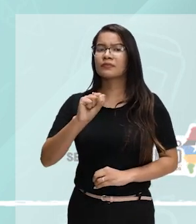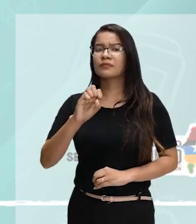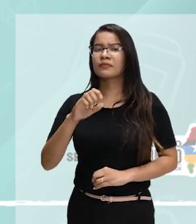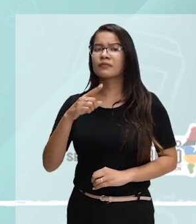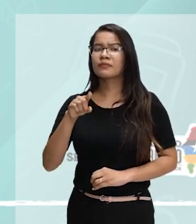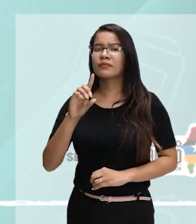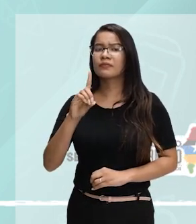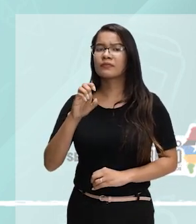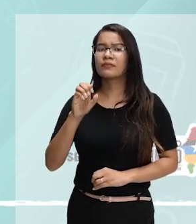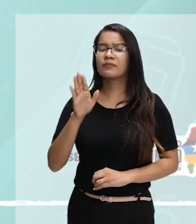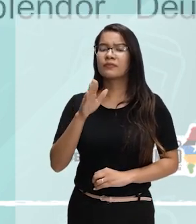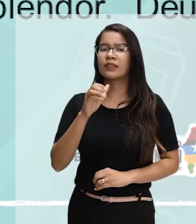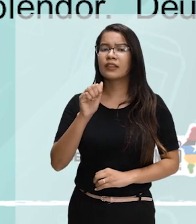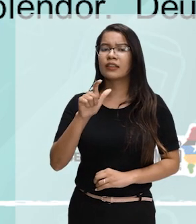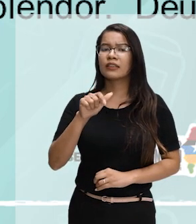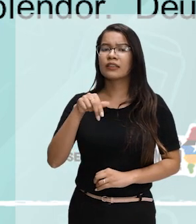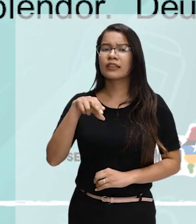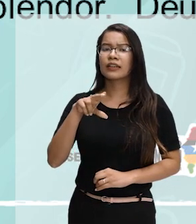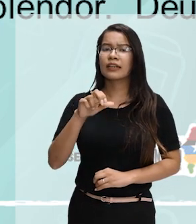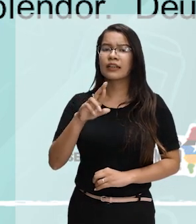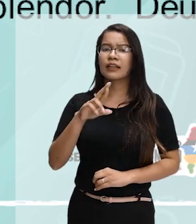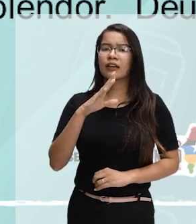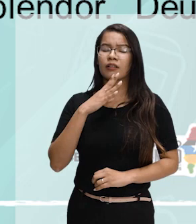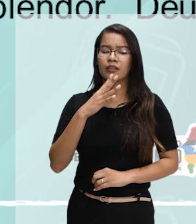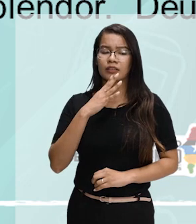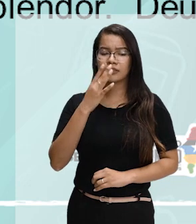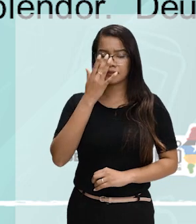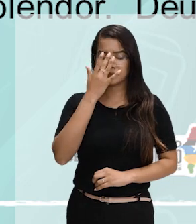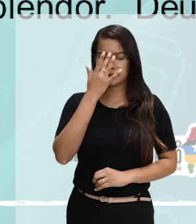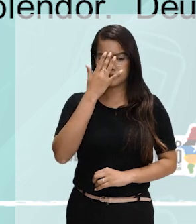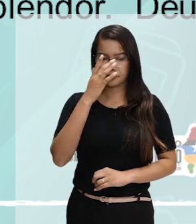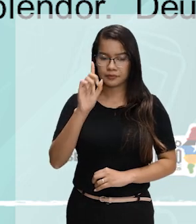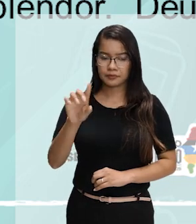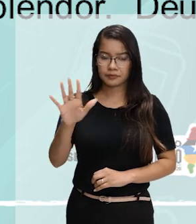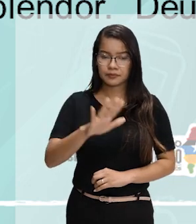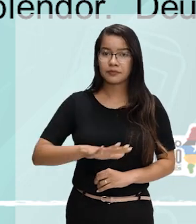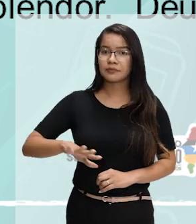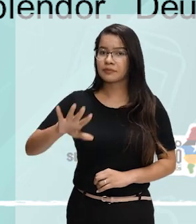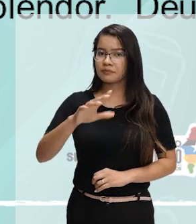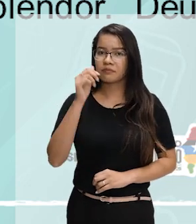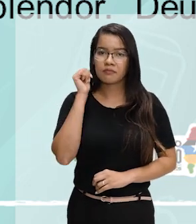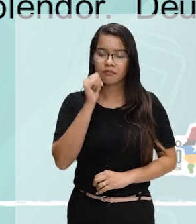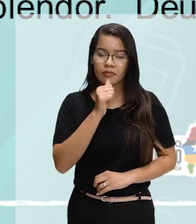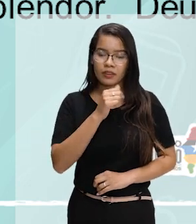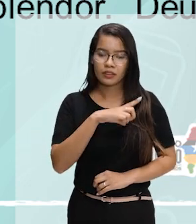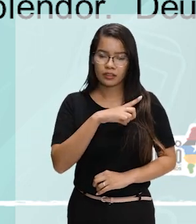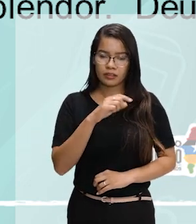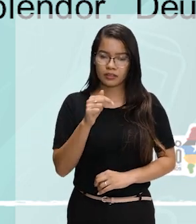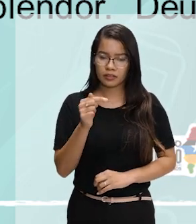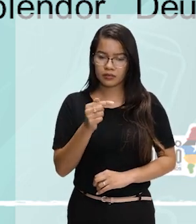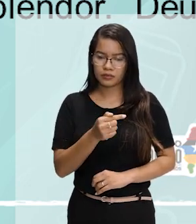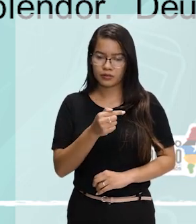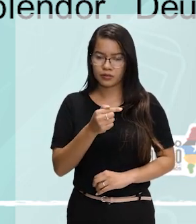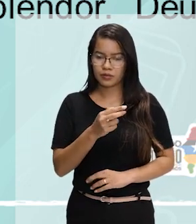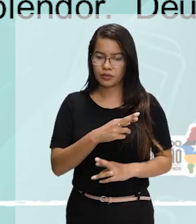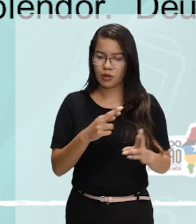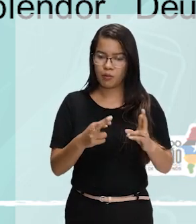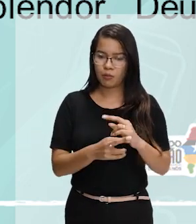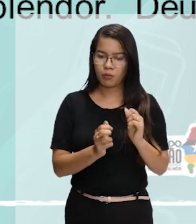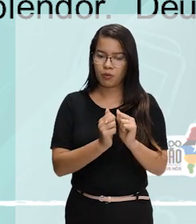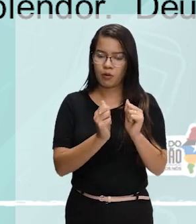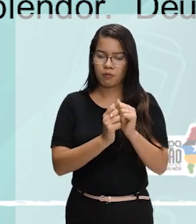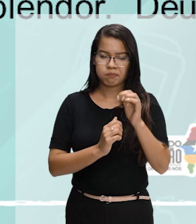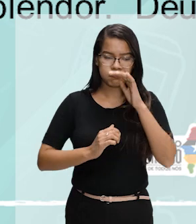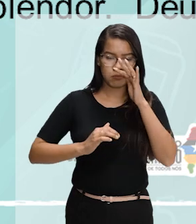gente. Próxima questão. Vocês mulheres têm isso de comum com as flores, que umas são filhas da